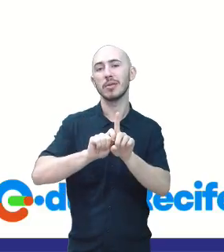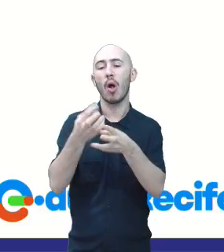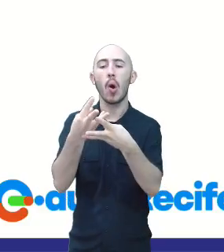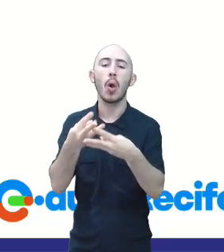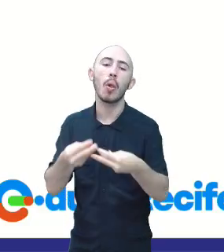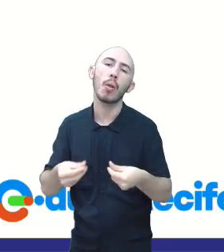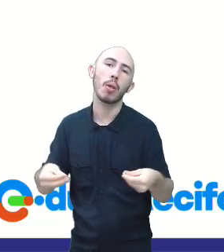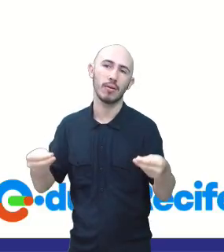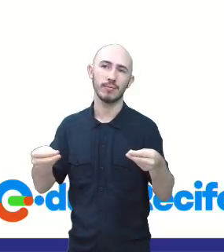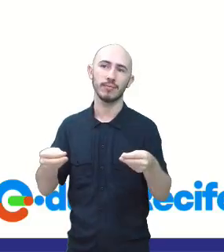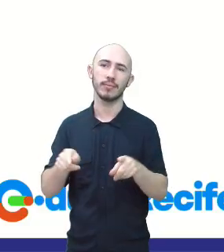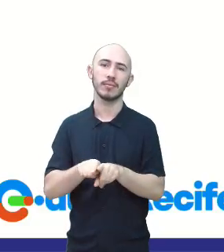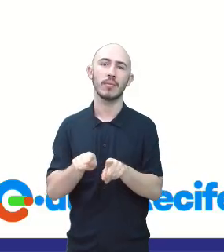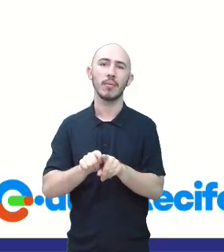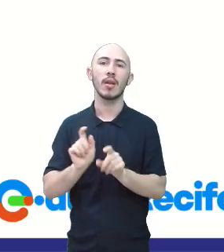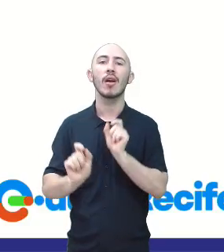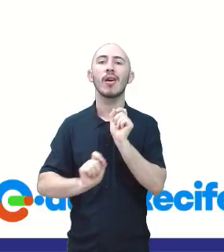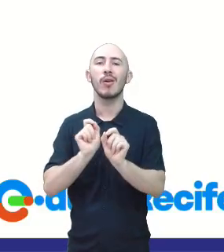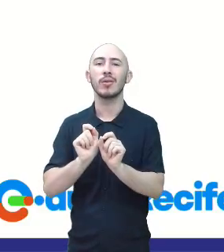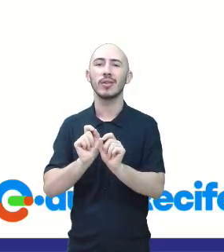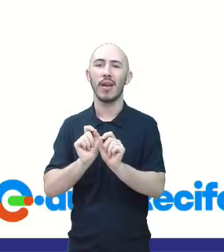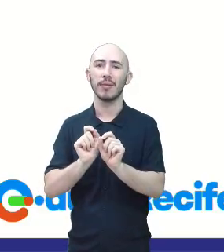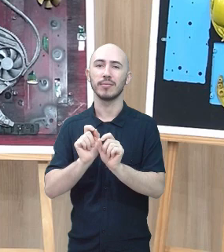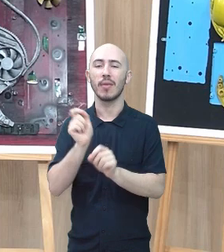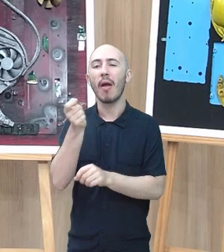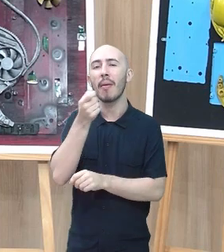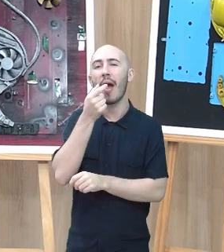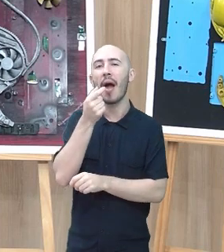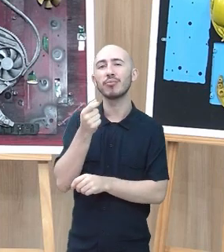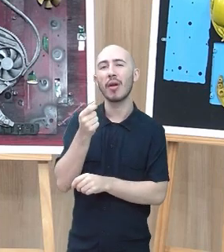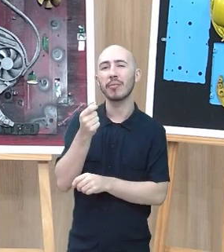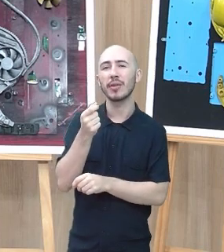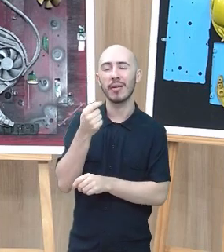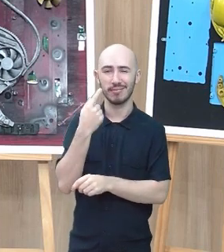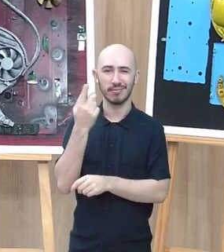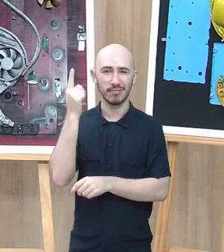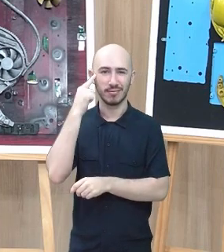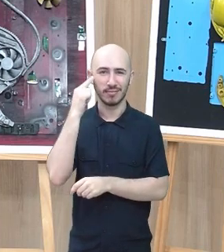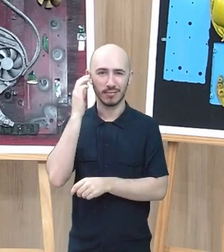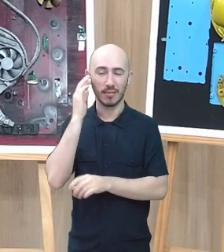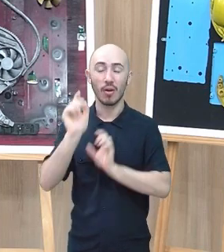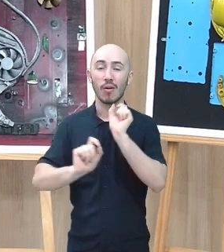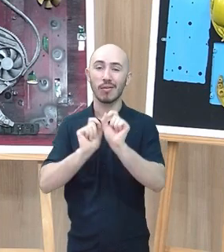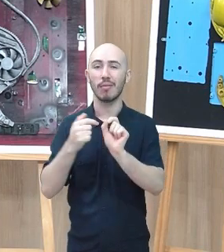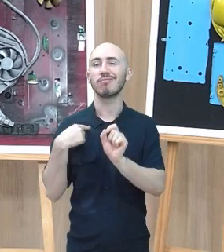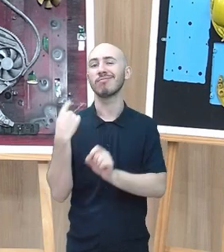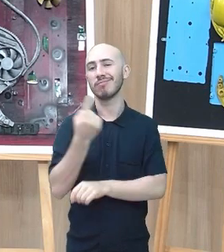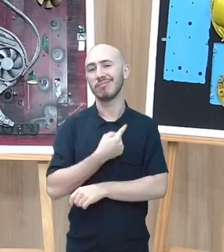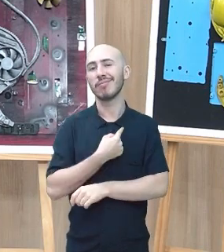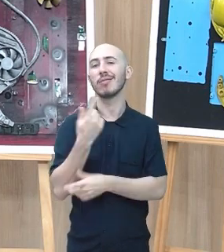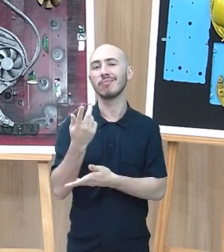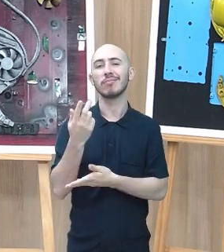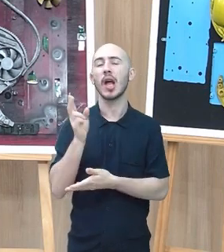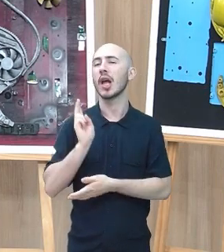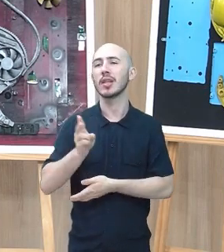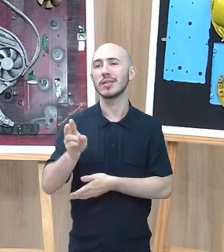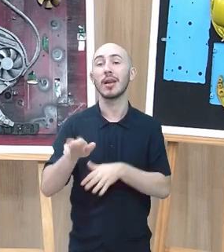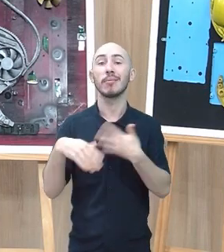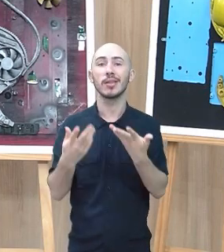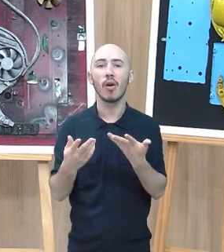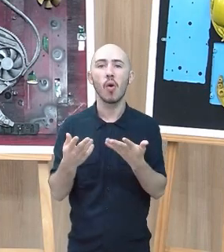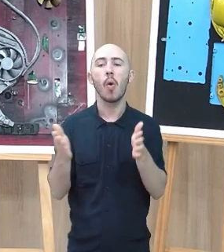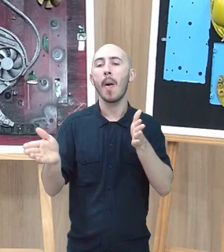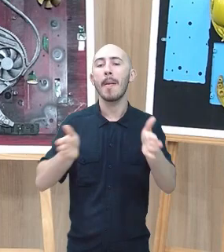O chiclete, a goma de mascar, que a gente, né, gosta tanto às vezes de mastigar, 5 anos para